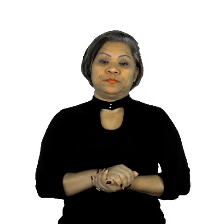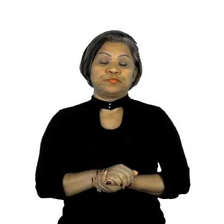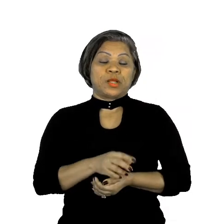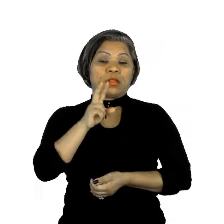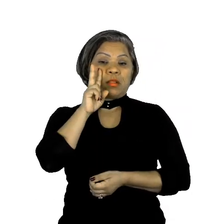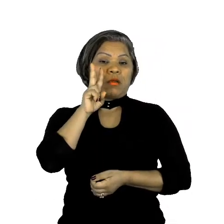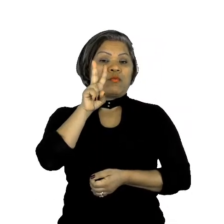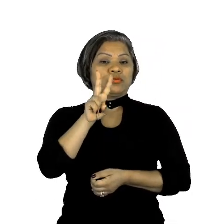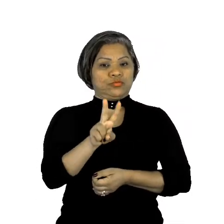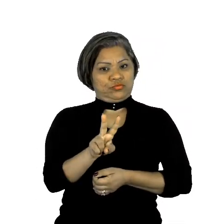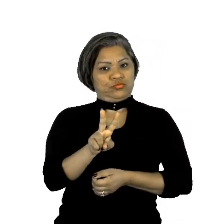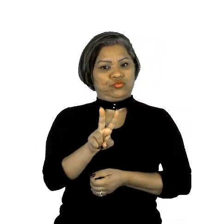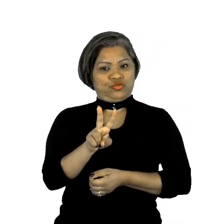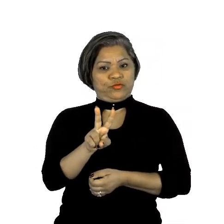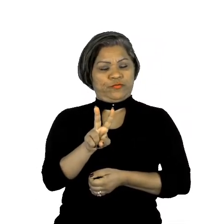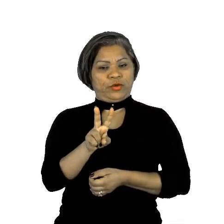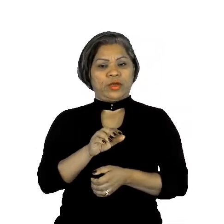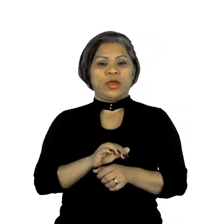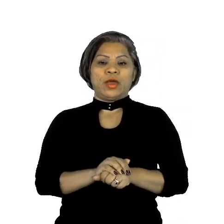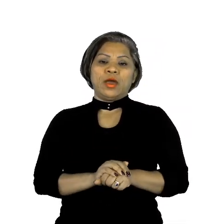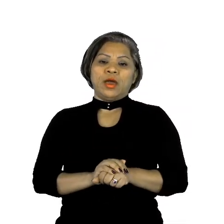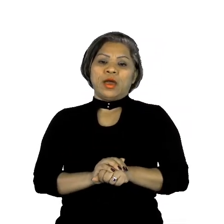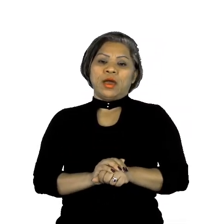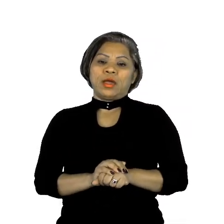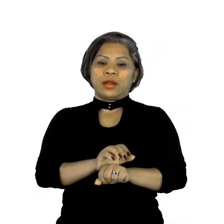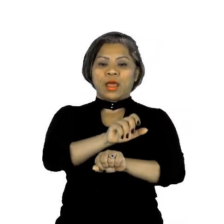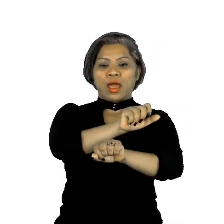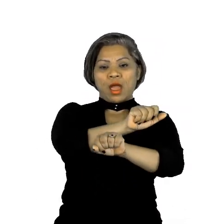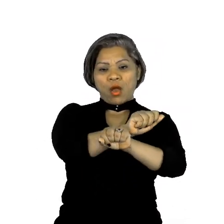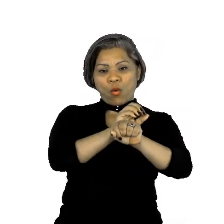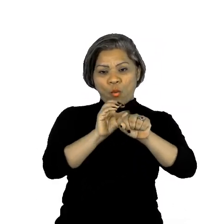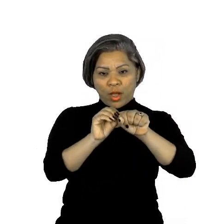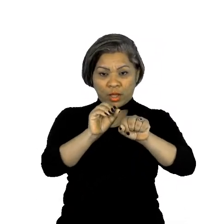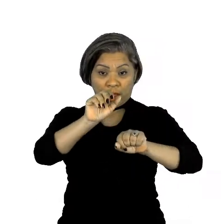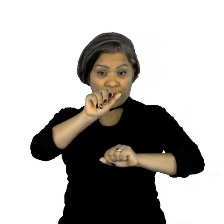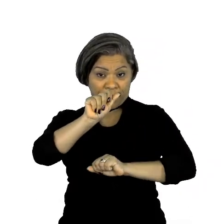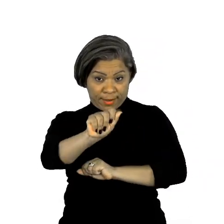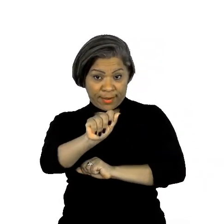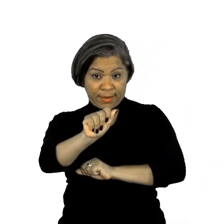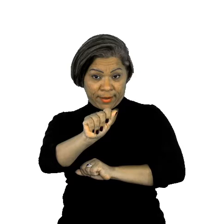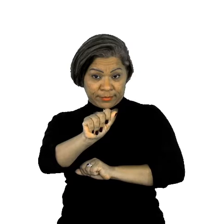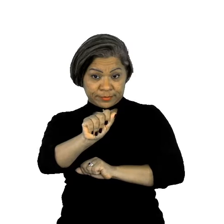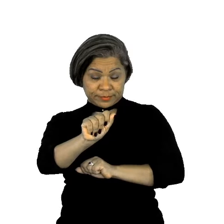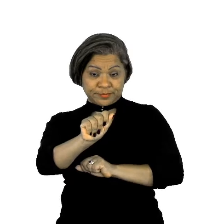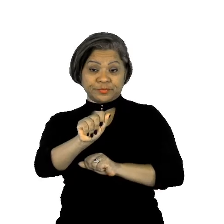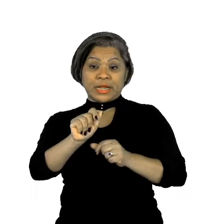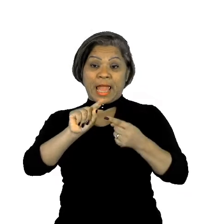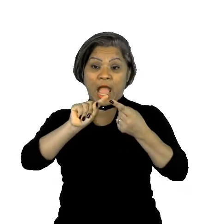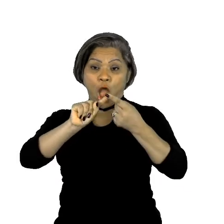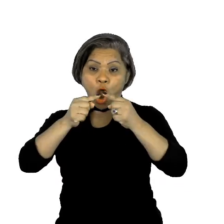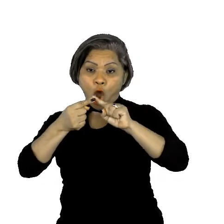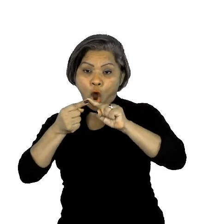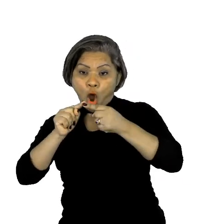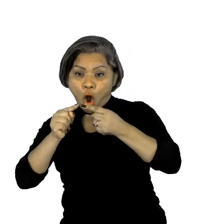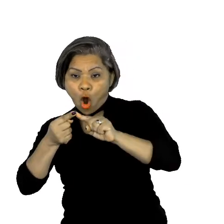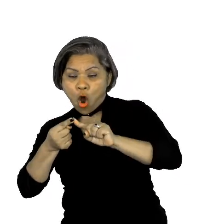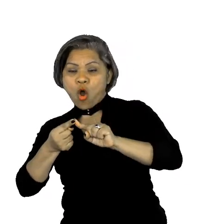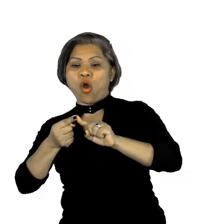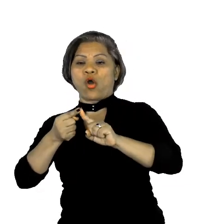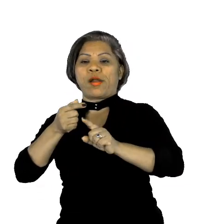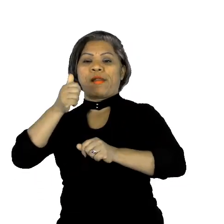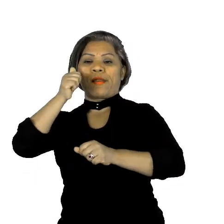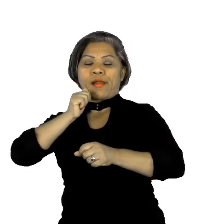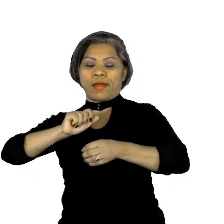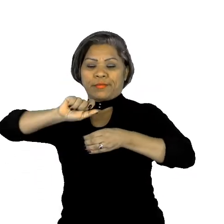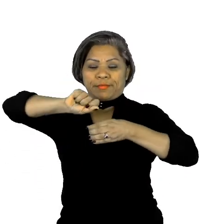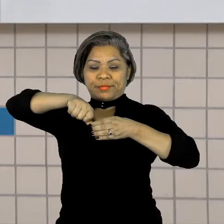ele concorda com o substantivo cozinheira, que está no feminino. Então, a